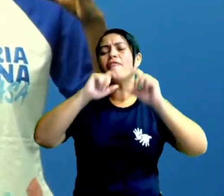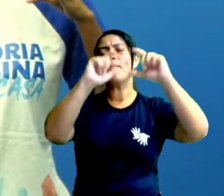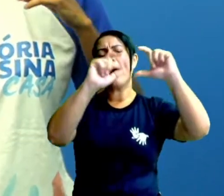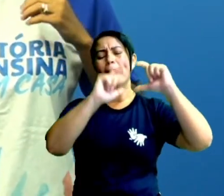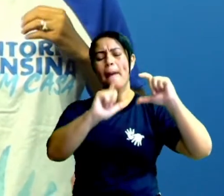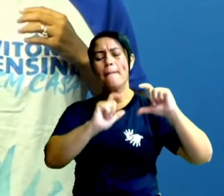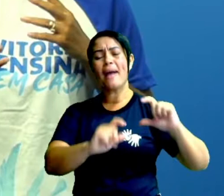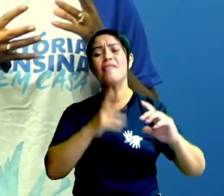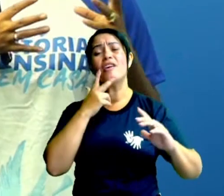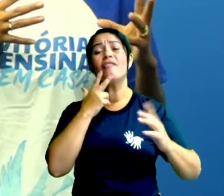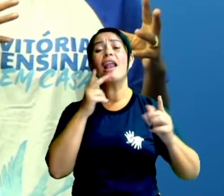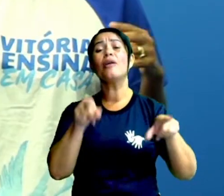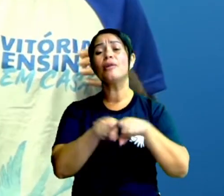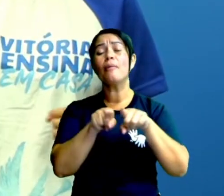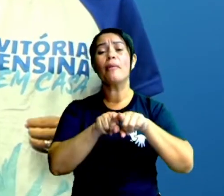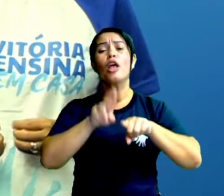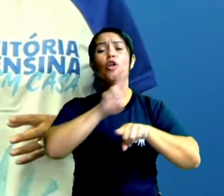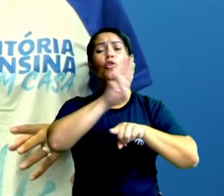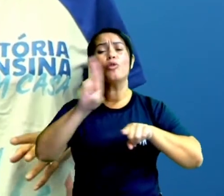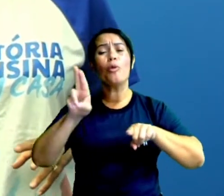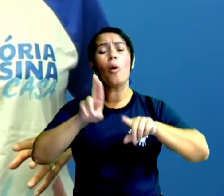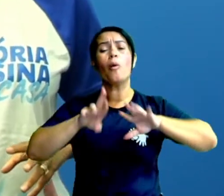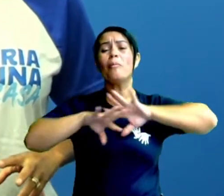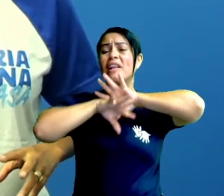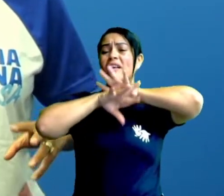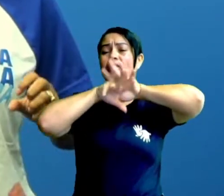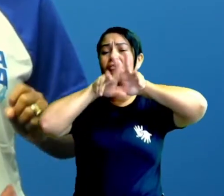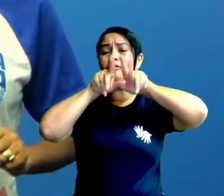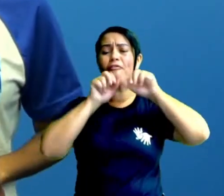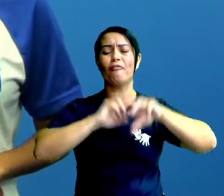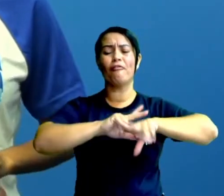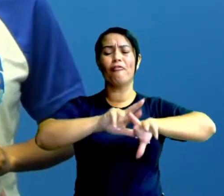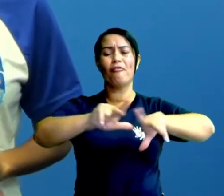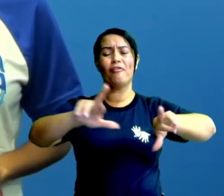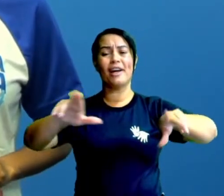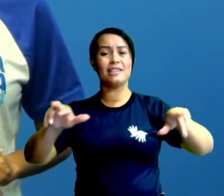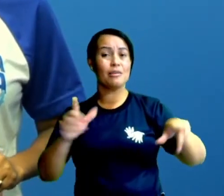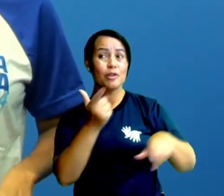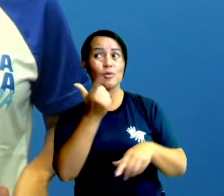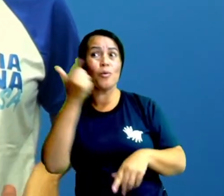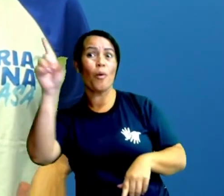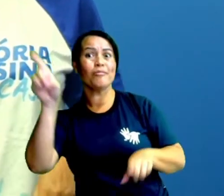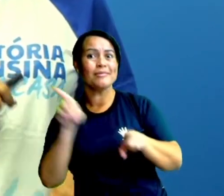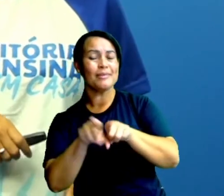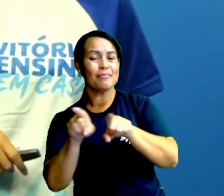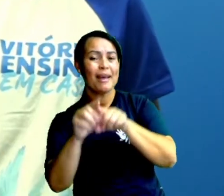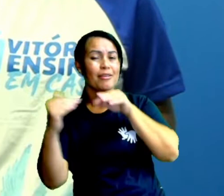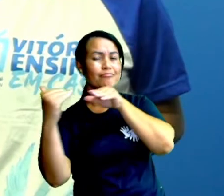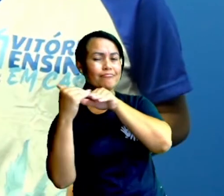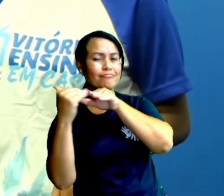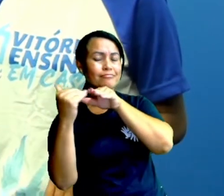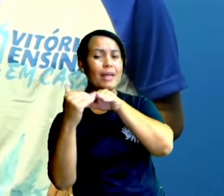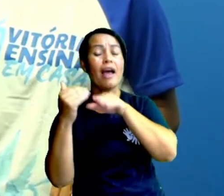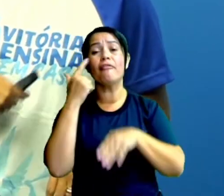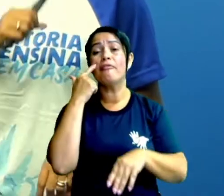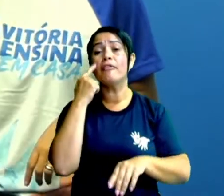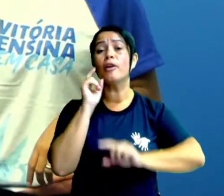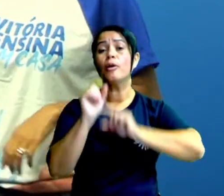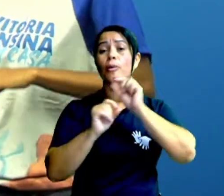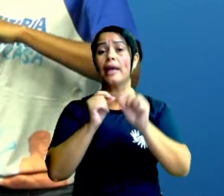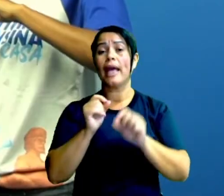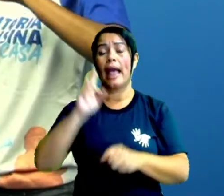aí o nome de vários animais que rimam com o nome de outro animal a gente viu na nossa